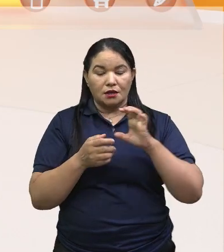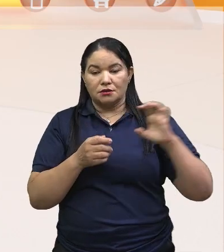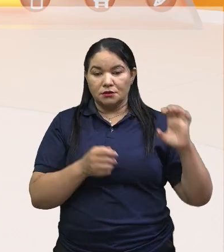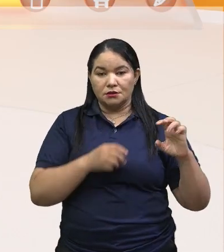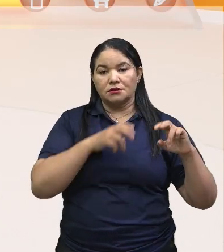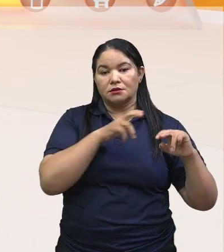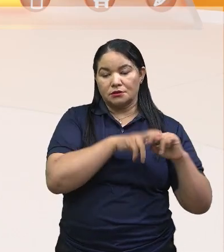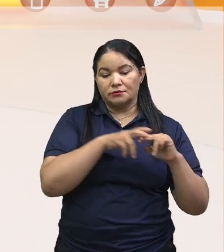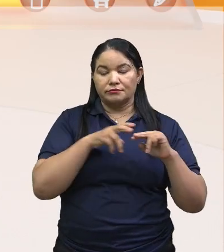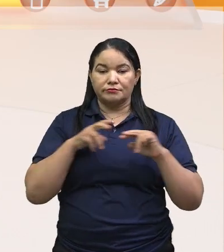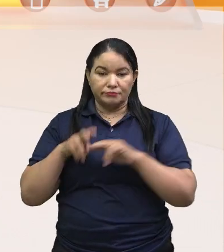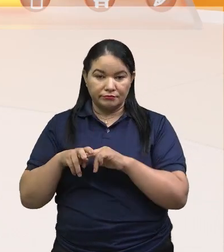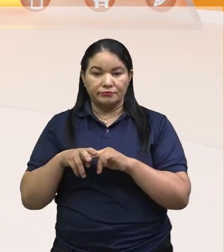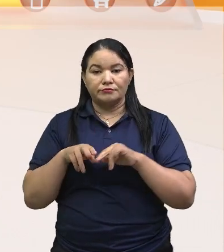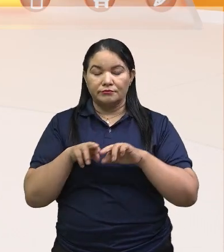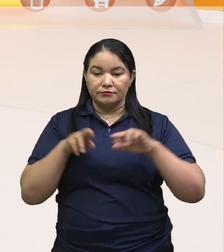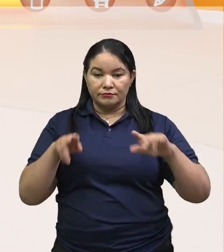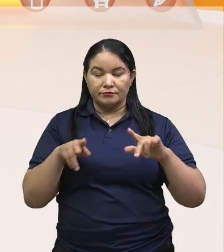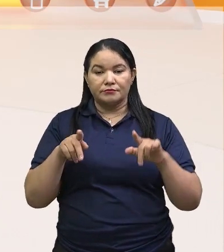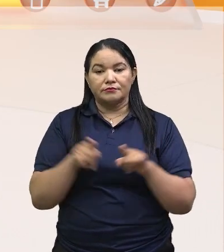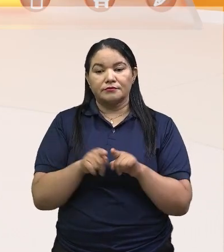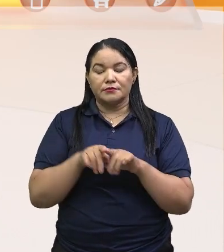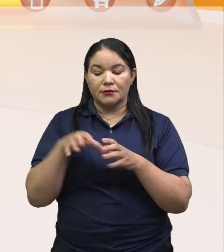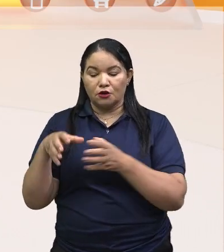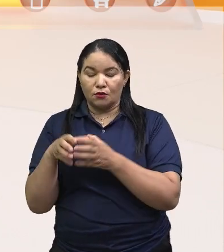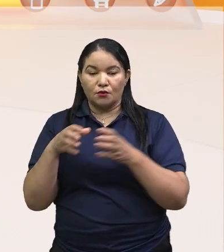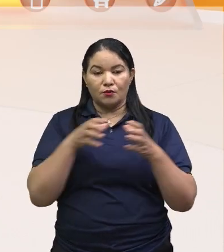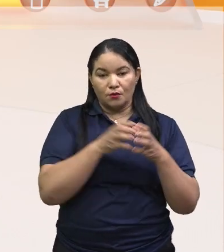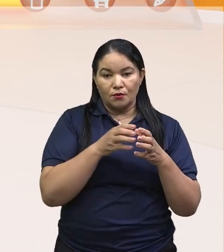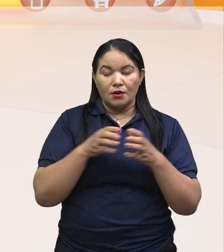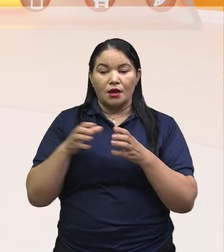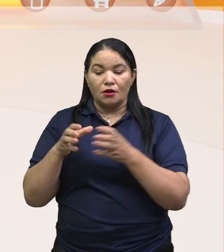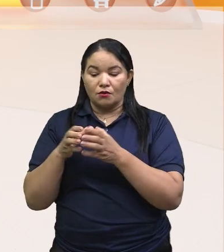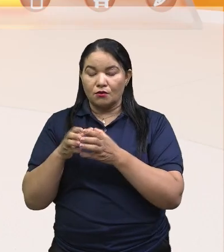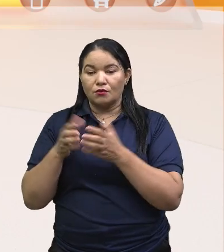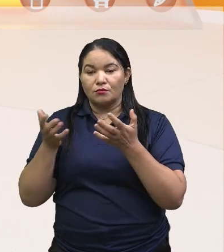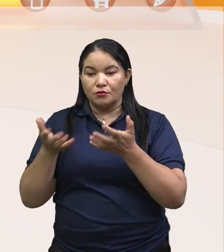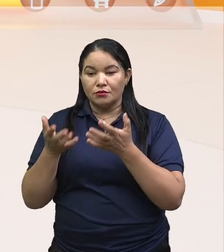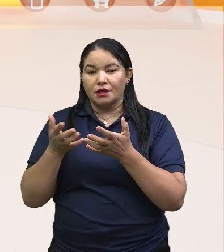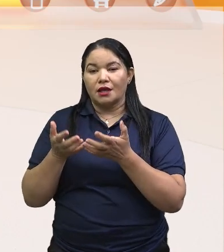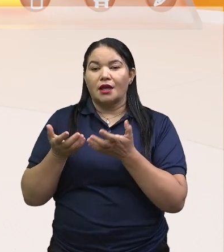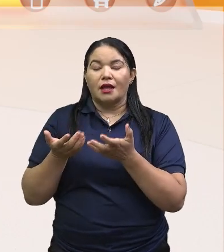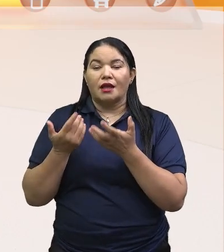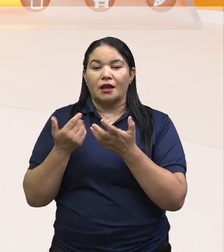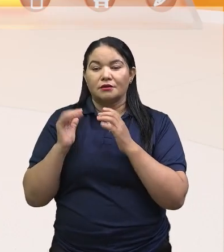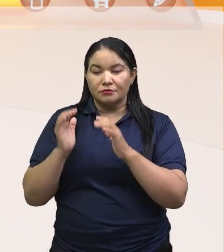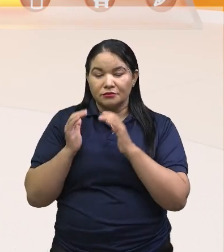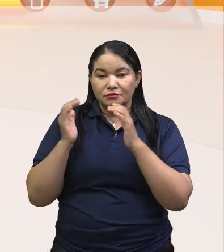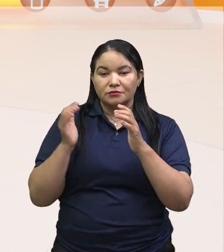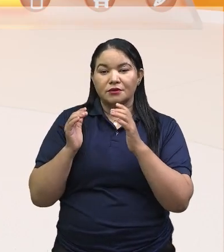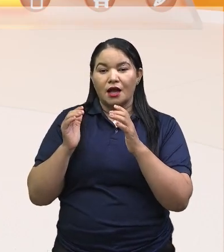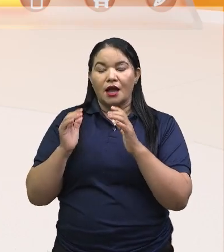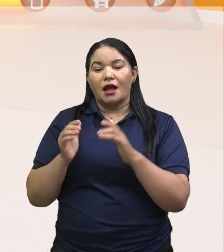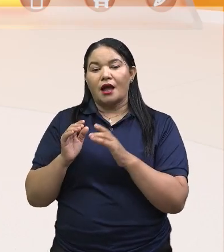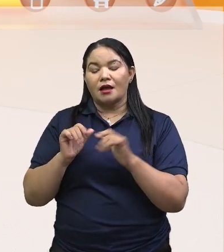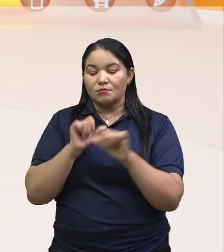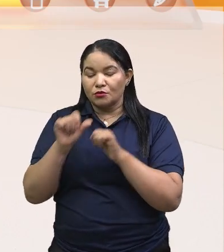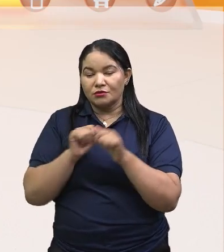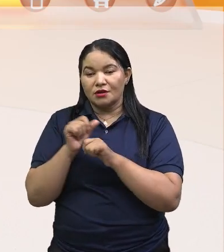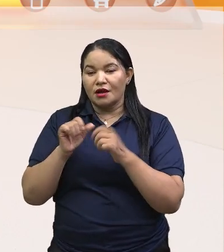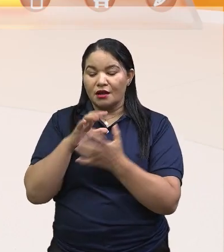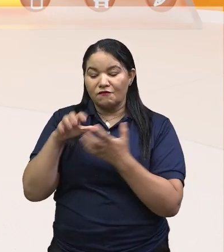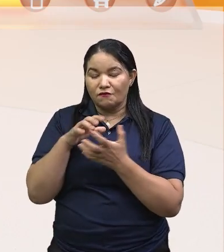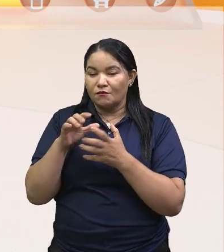né? Então, aquele grupo que pretendia manter aquele status quo, não mexer, não ter tantas